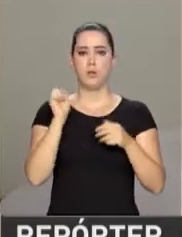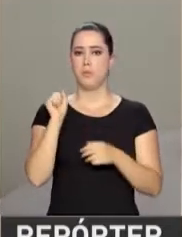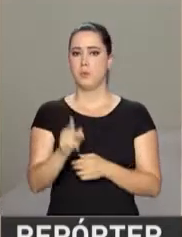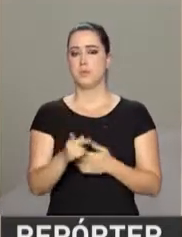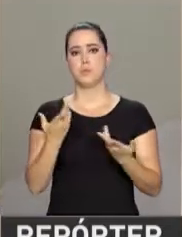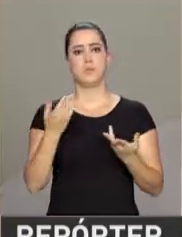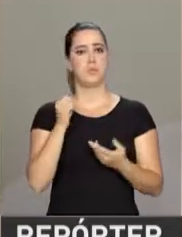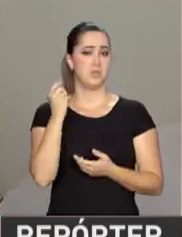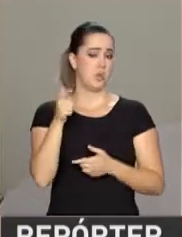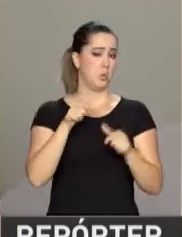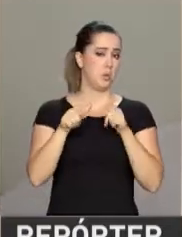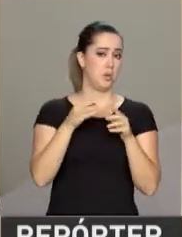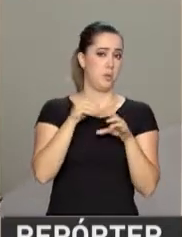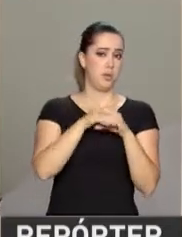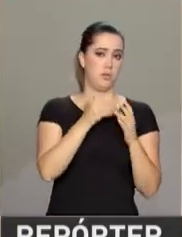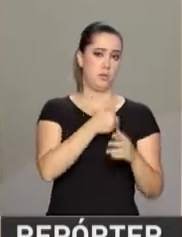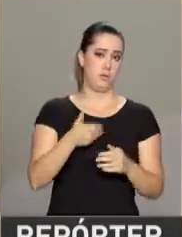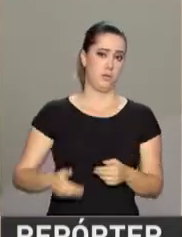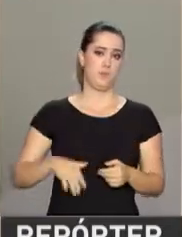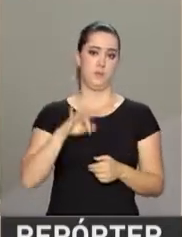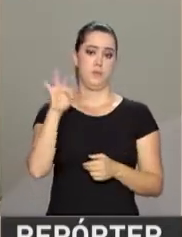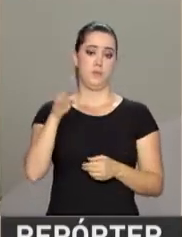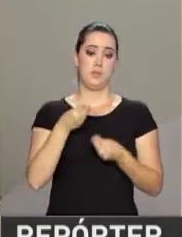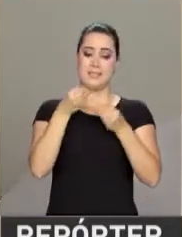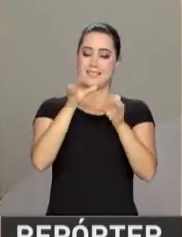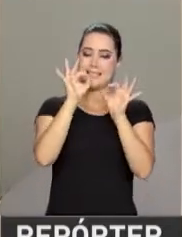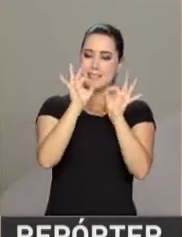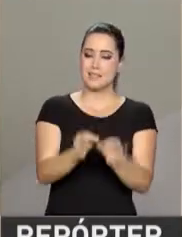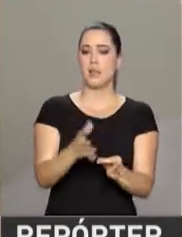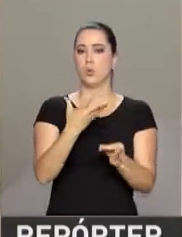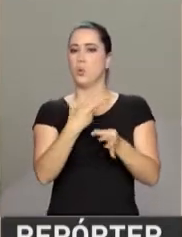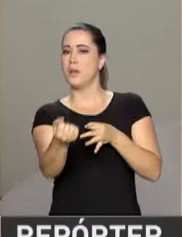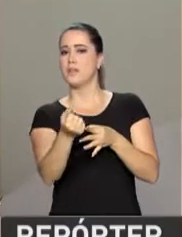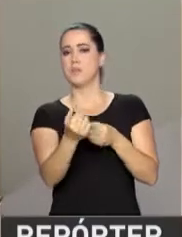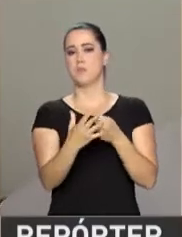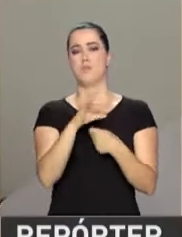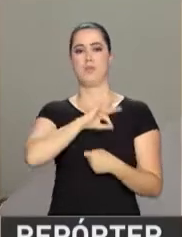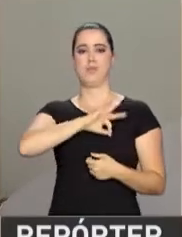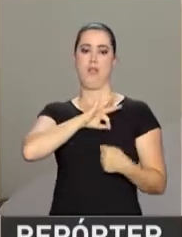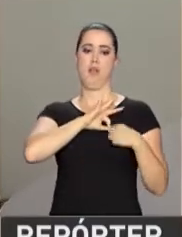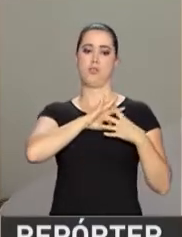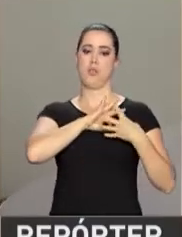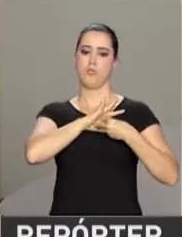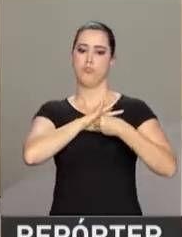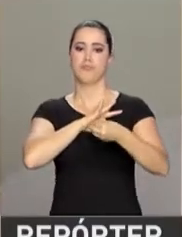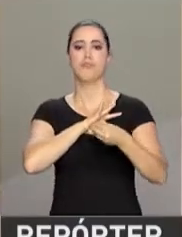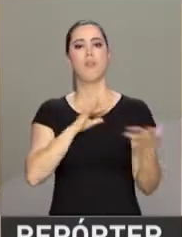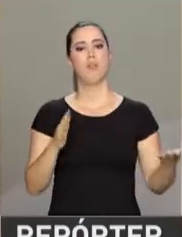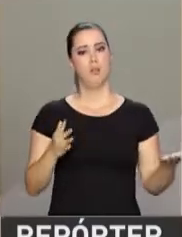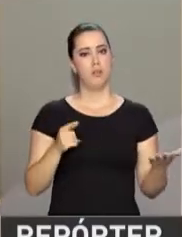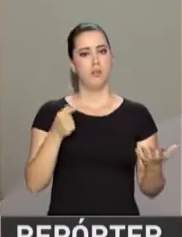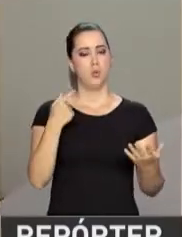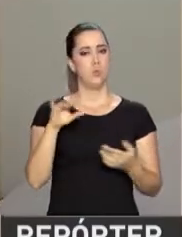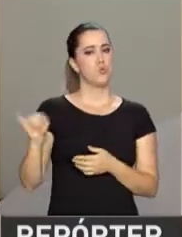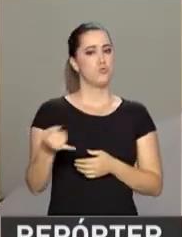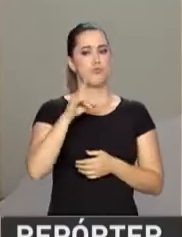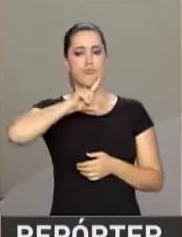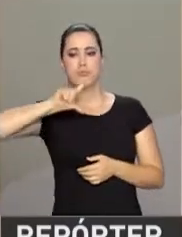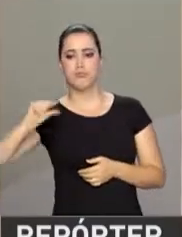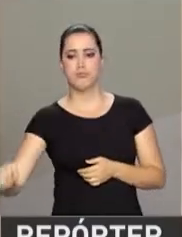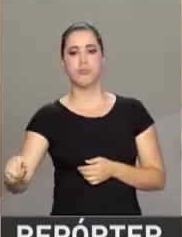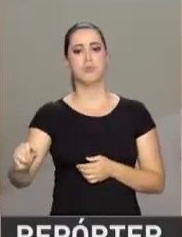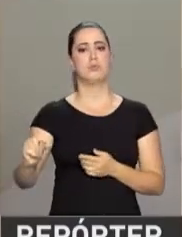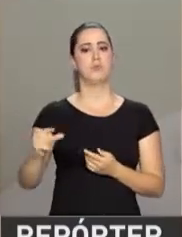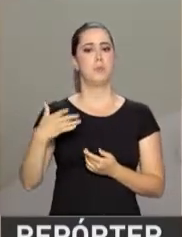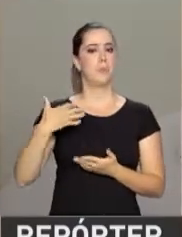tá certo o que acontece está garantido não precisa ter seguradora o juro pode ser menor o